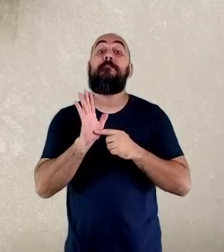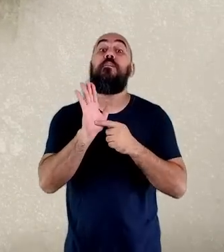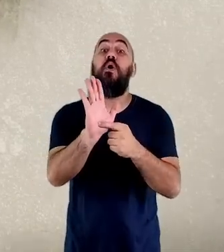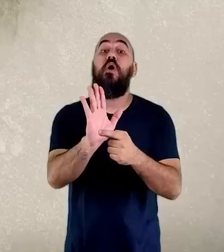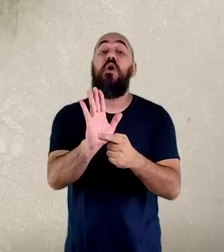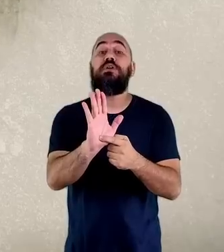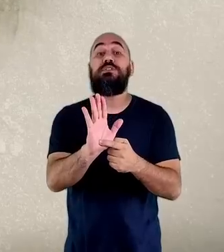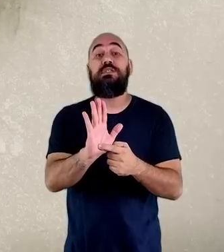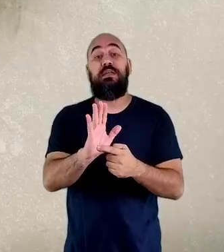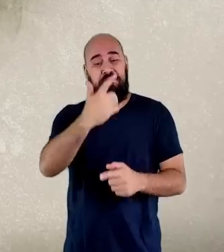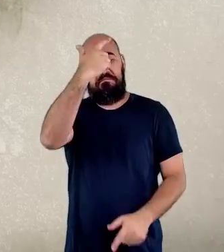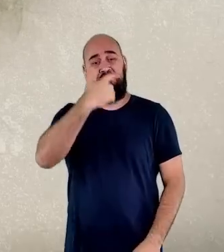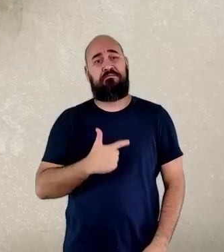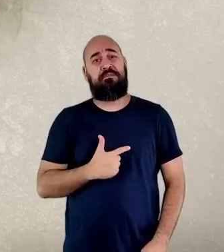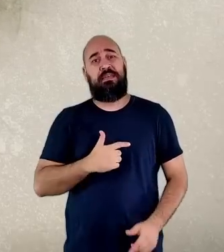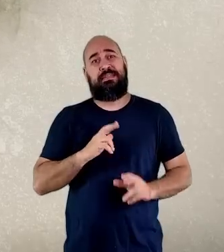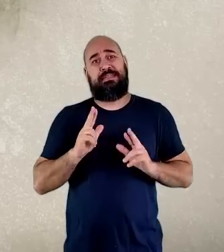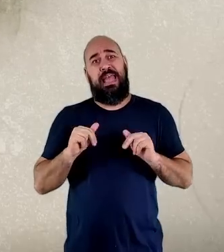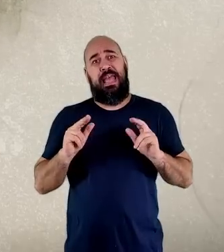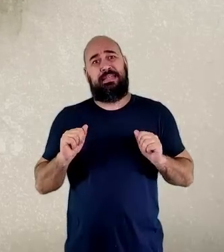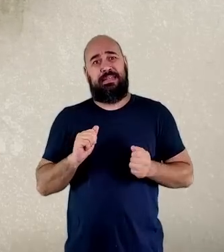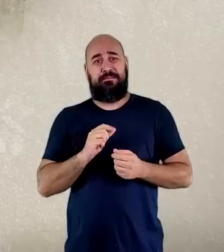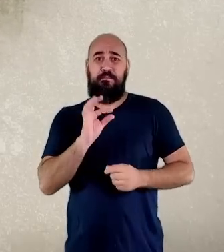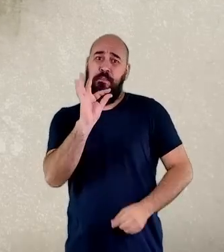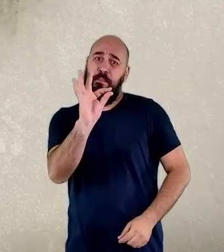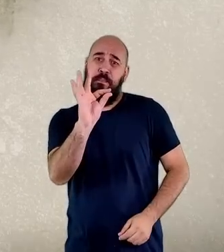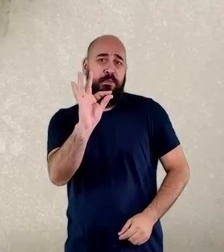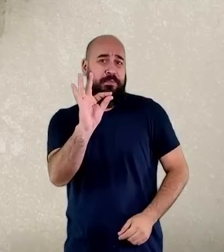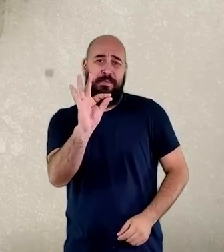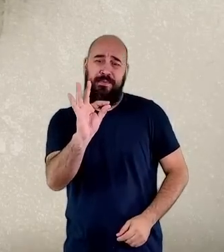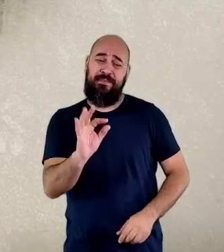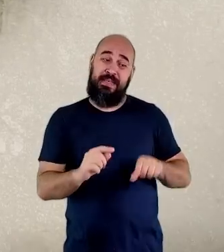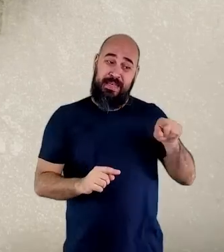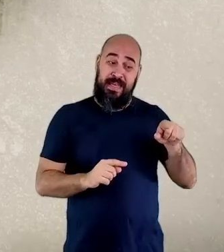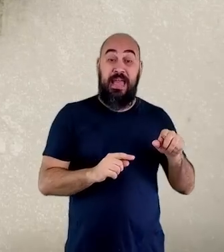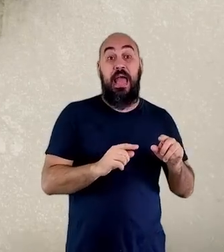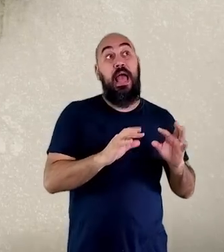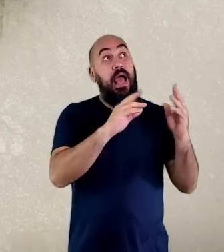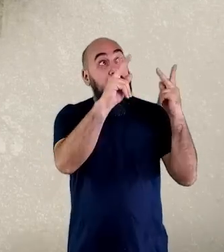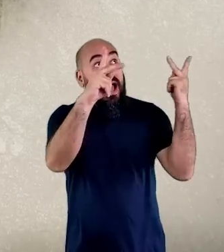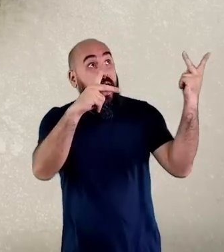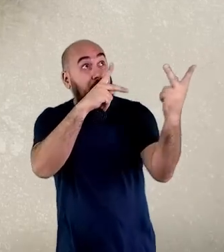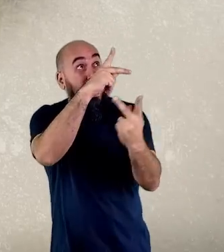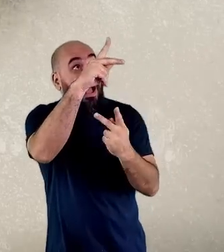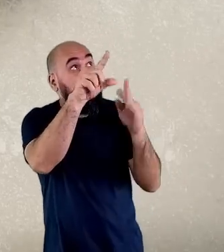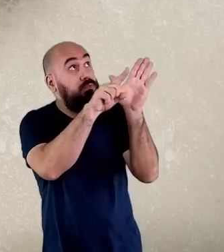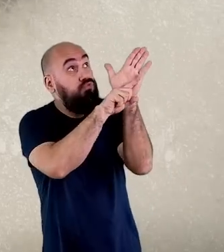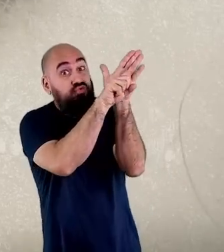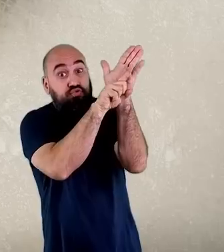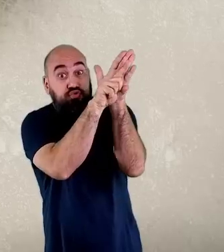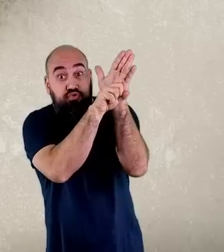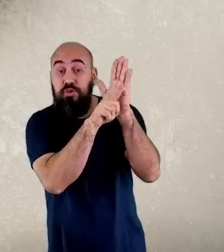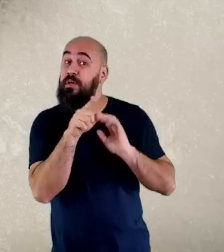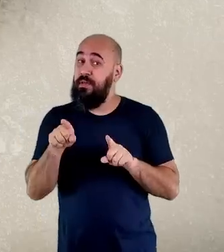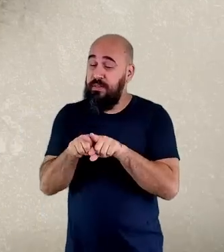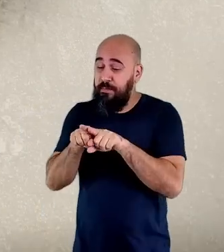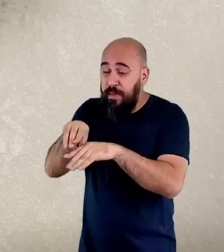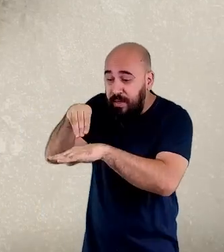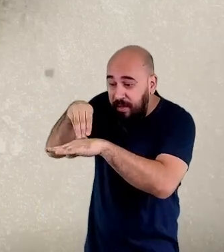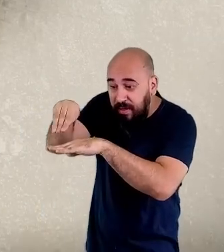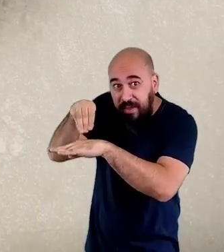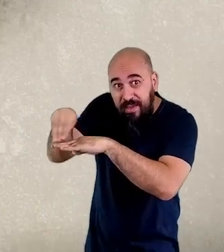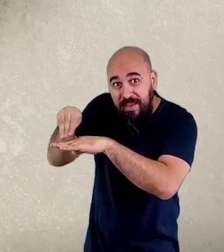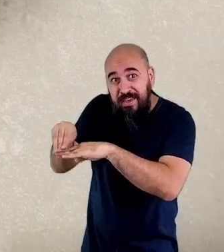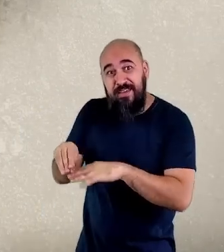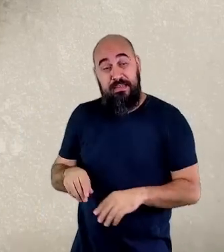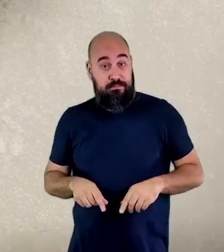seriam a astronomia e a arqueologia, bem distantes uma da outra. Enquanto o astrônomo está buscando informações lá